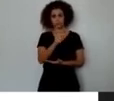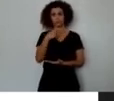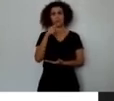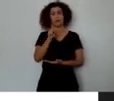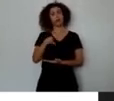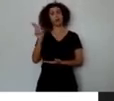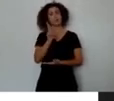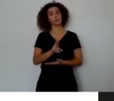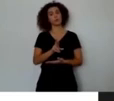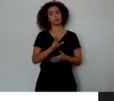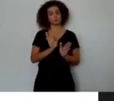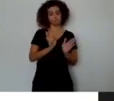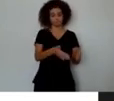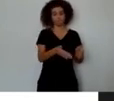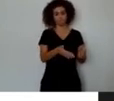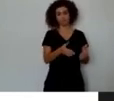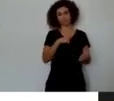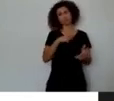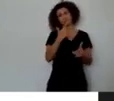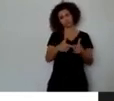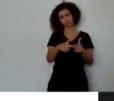muito problema também. Então, assim,